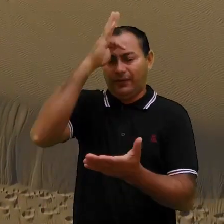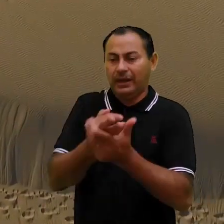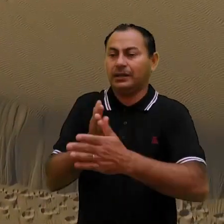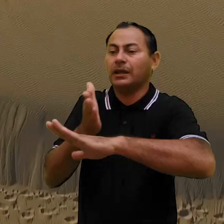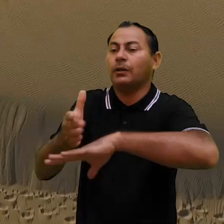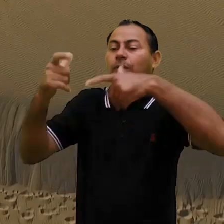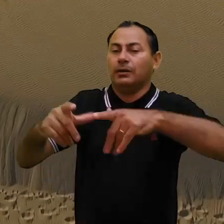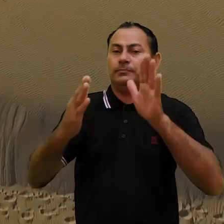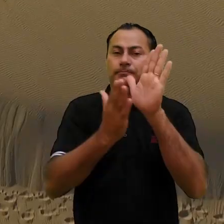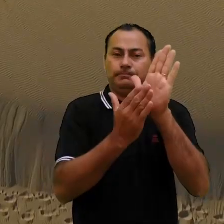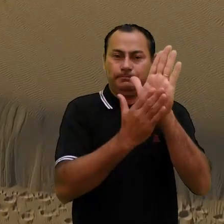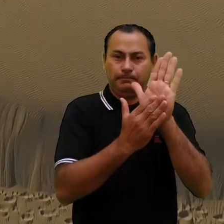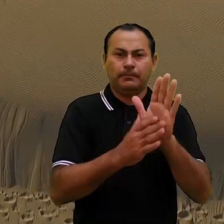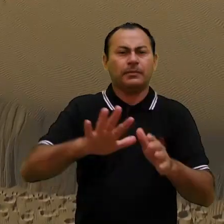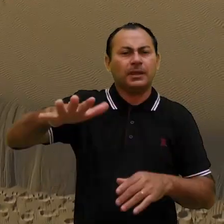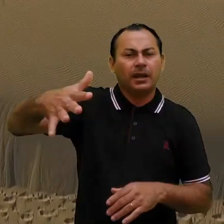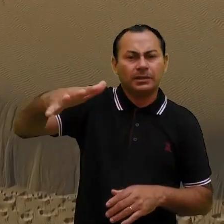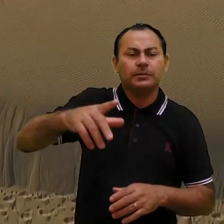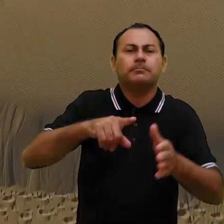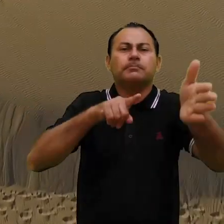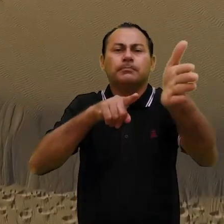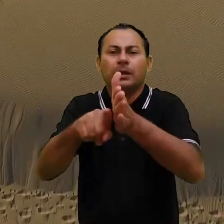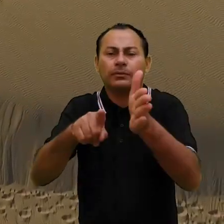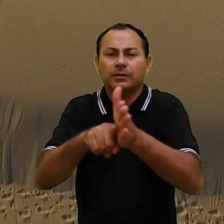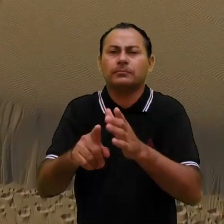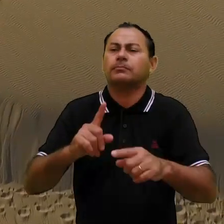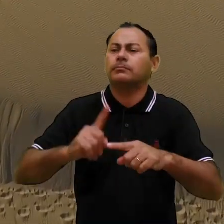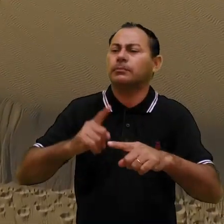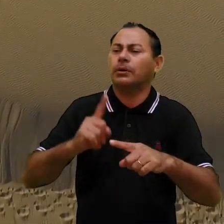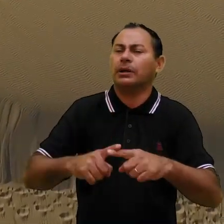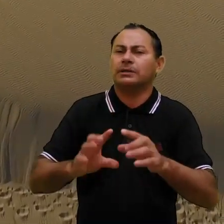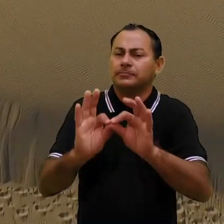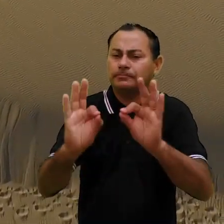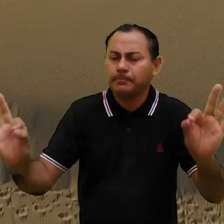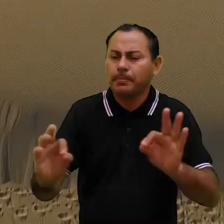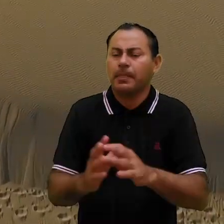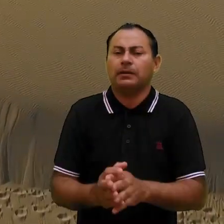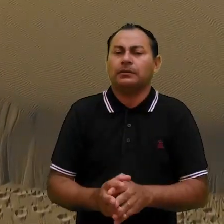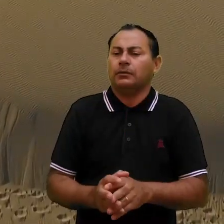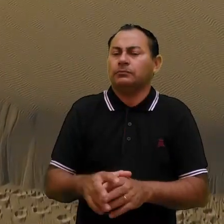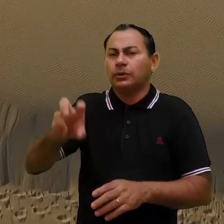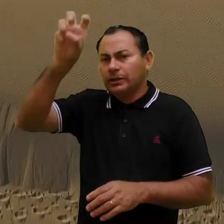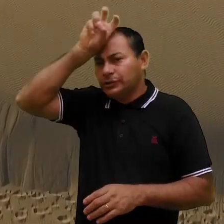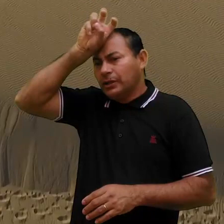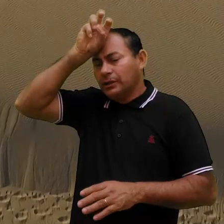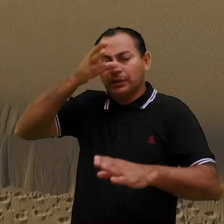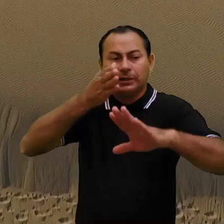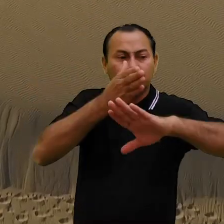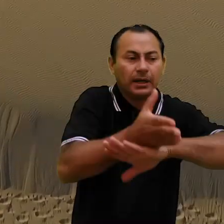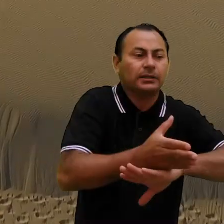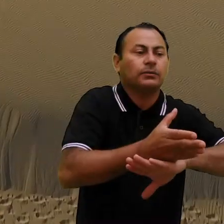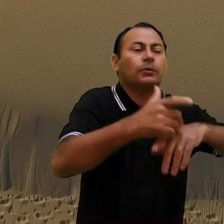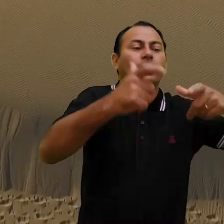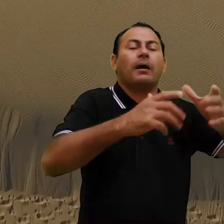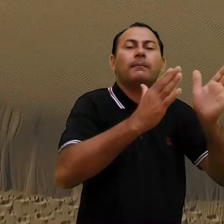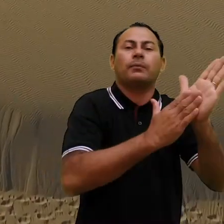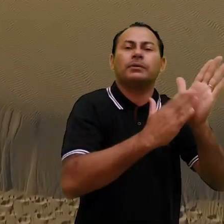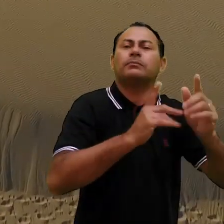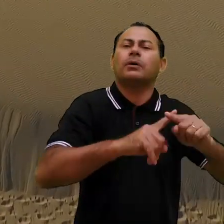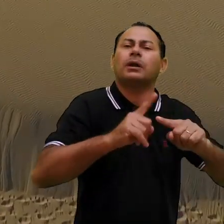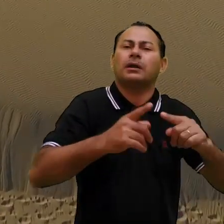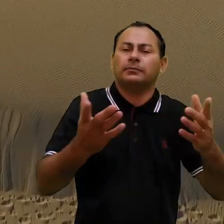prometida. Às vezes nos perguntamos por que eles simplesmente não saíram do Egito e não entraram logo na terra